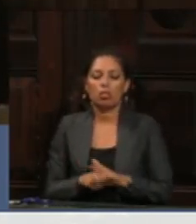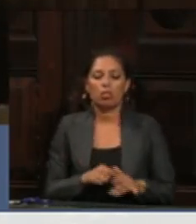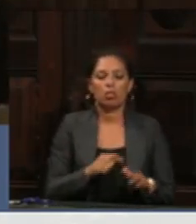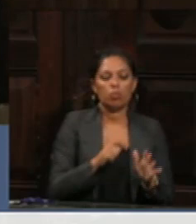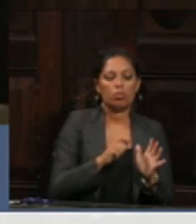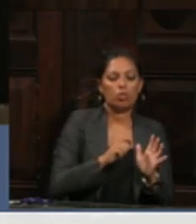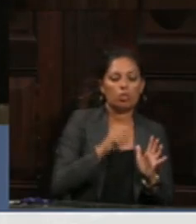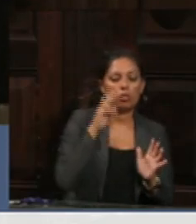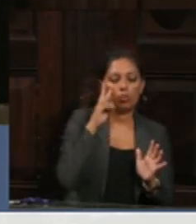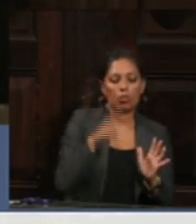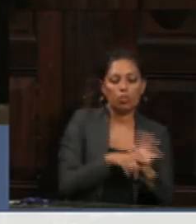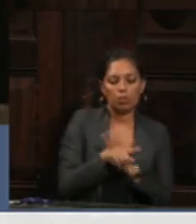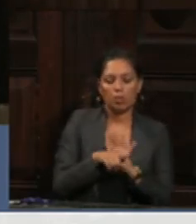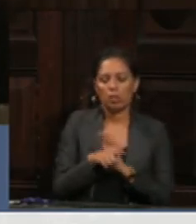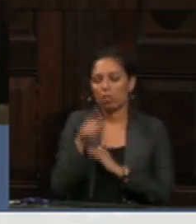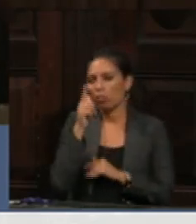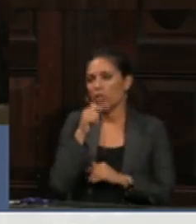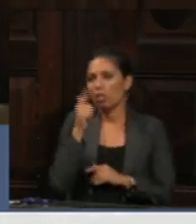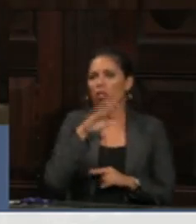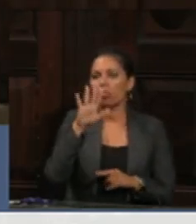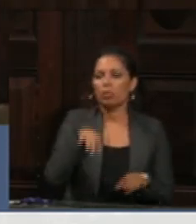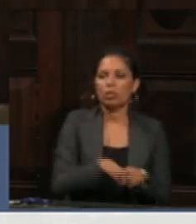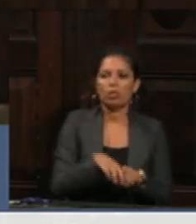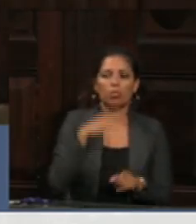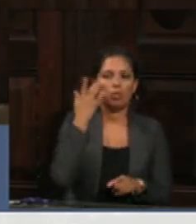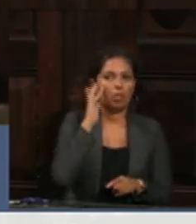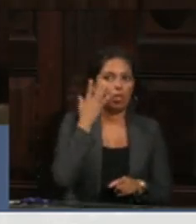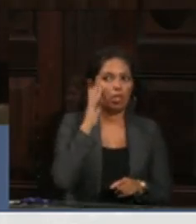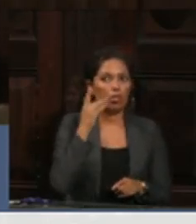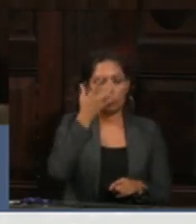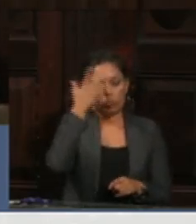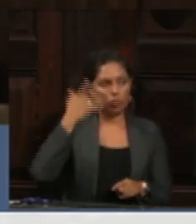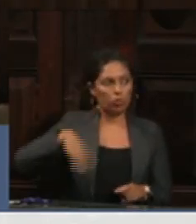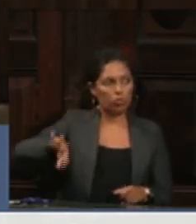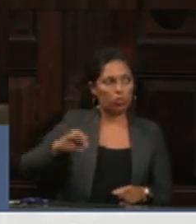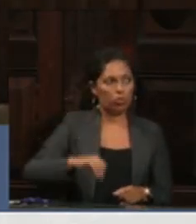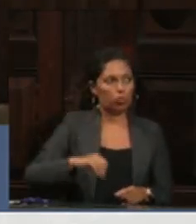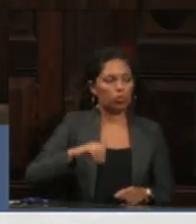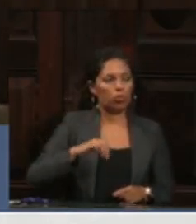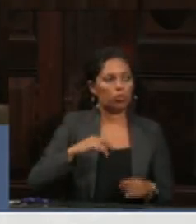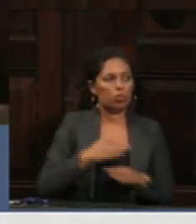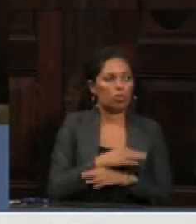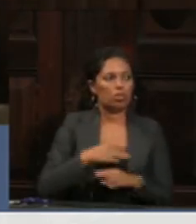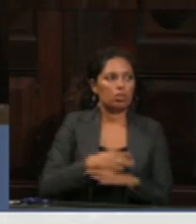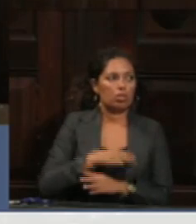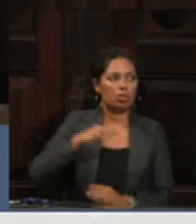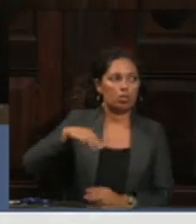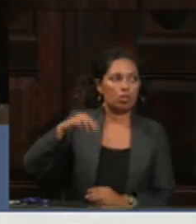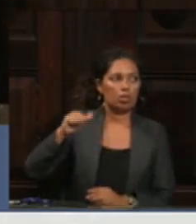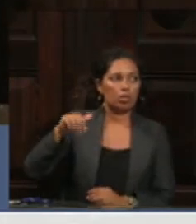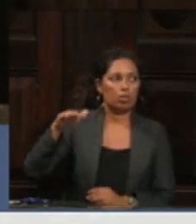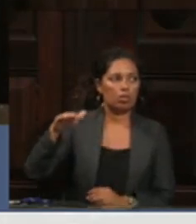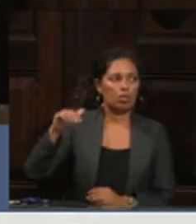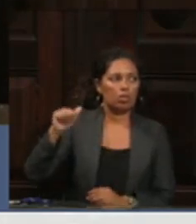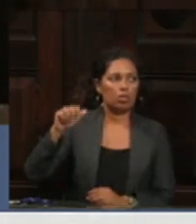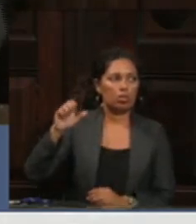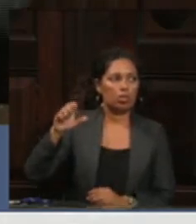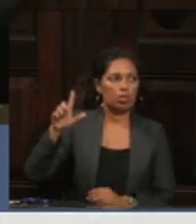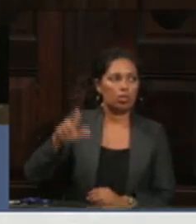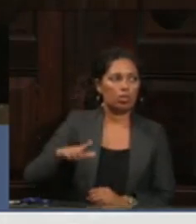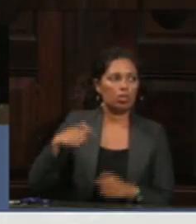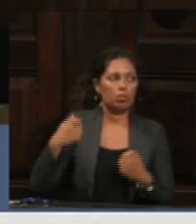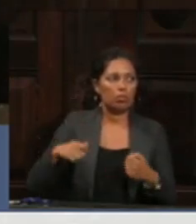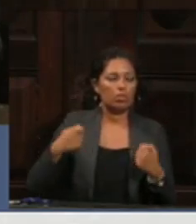É verdade. Mas eu também acho que a população de Macaé não deveria pagar IPTU,